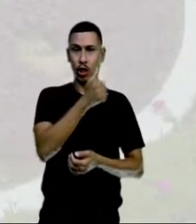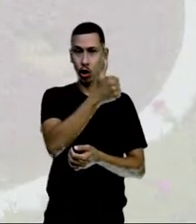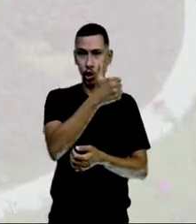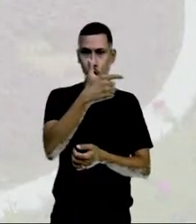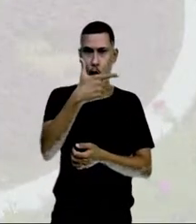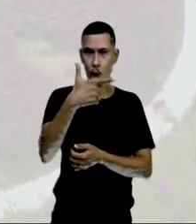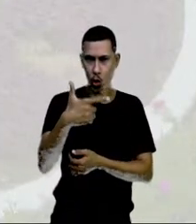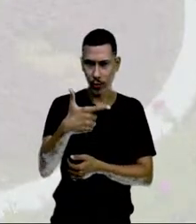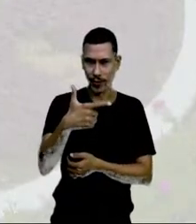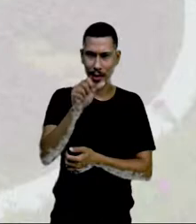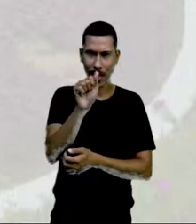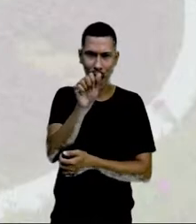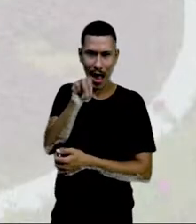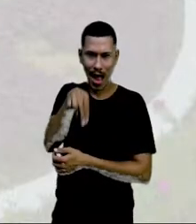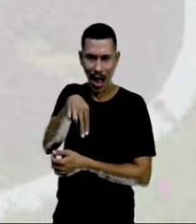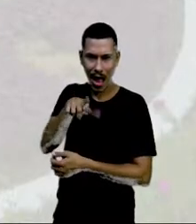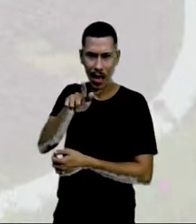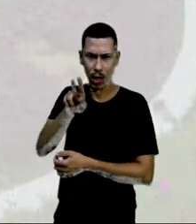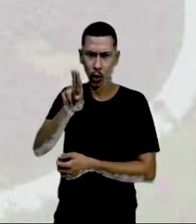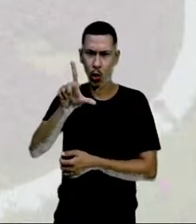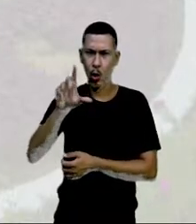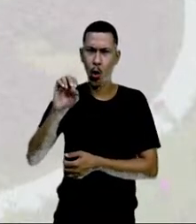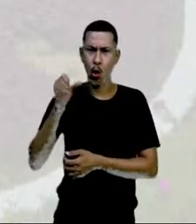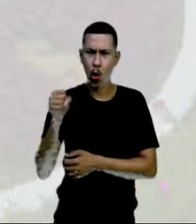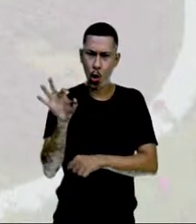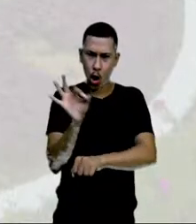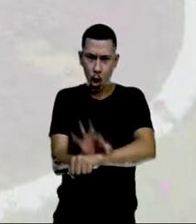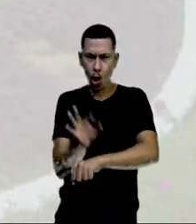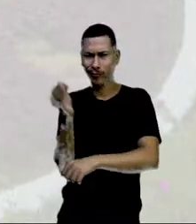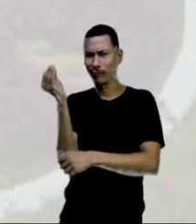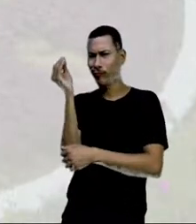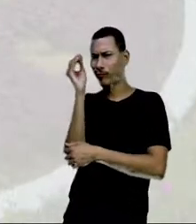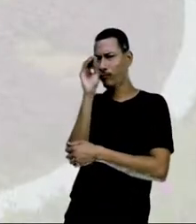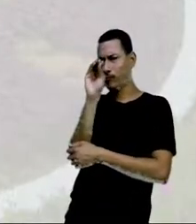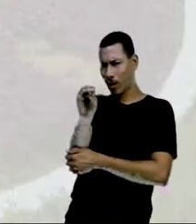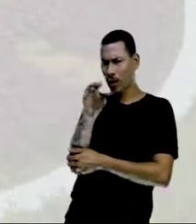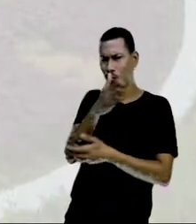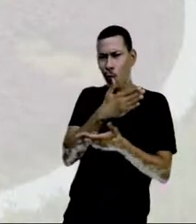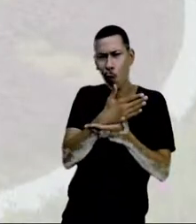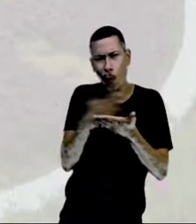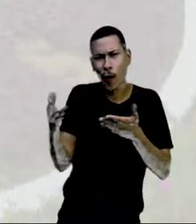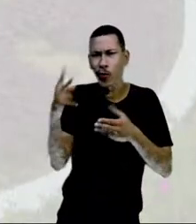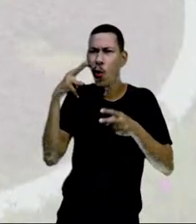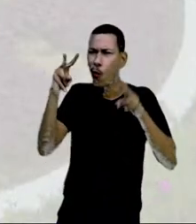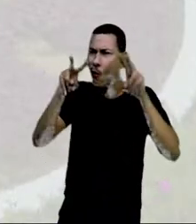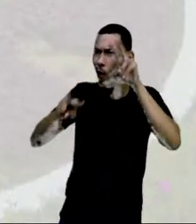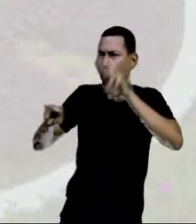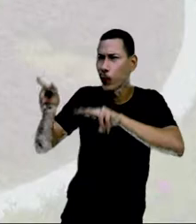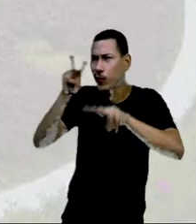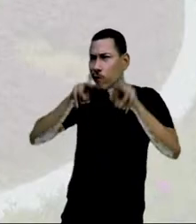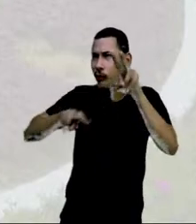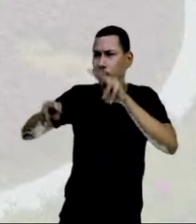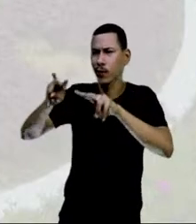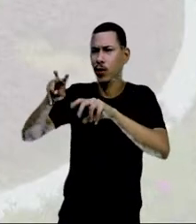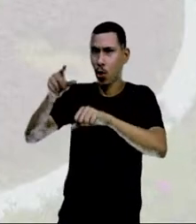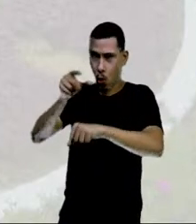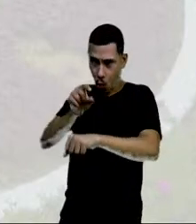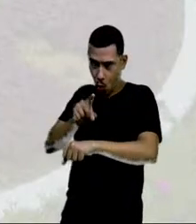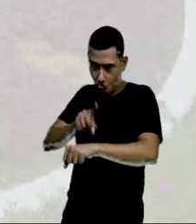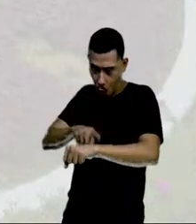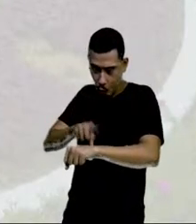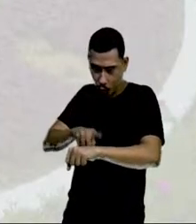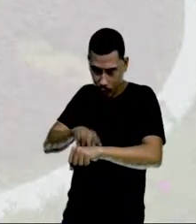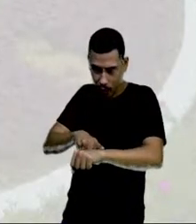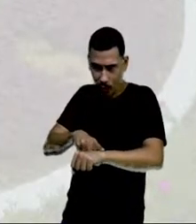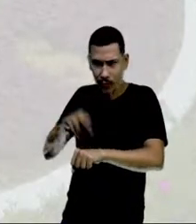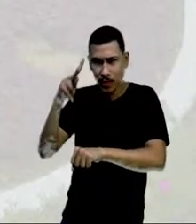ângulos que são formados dentro desse relógio, a partir da observação das horas, lembra,